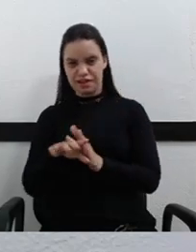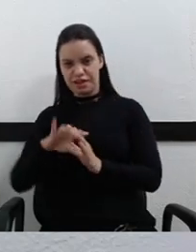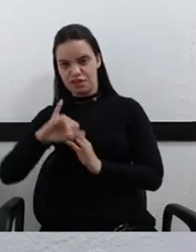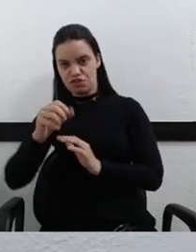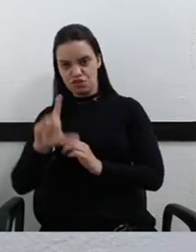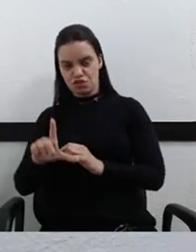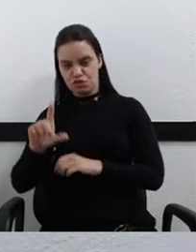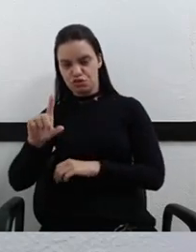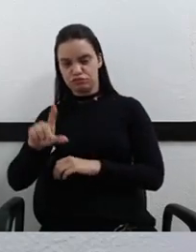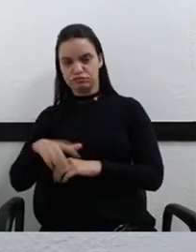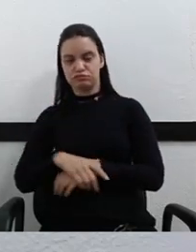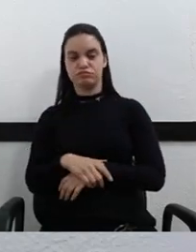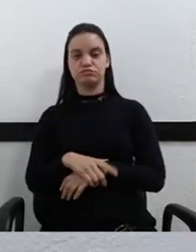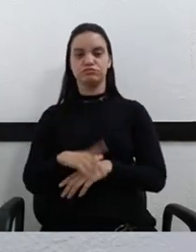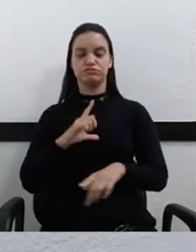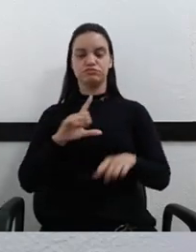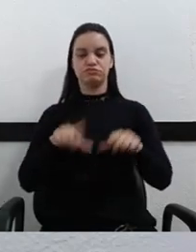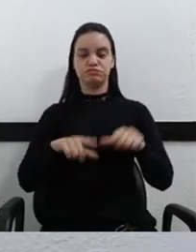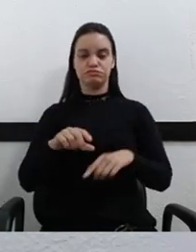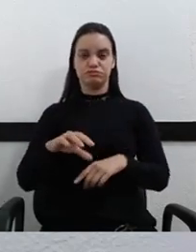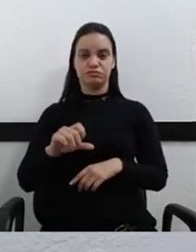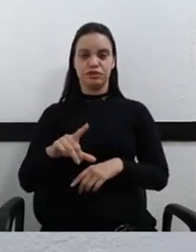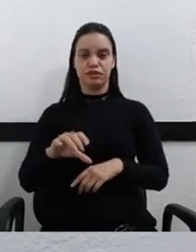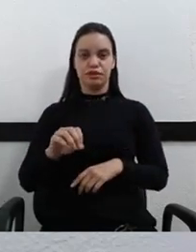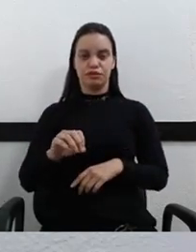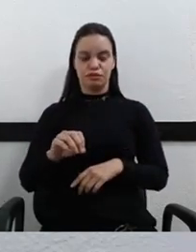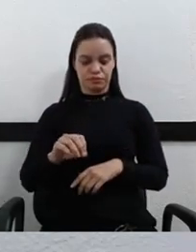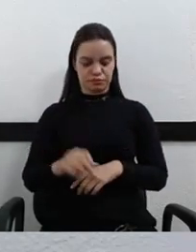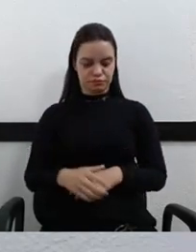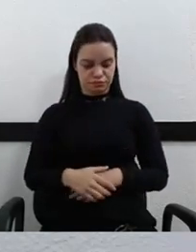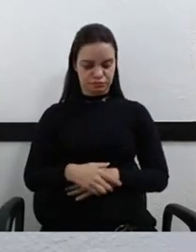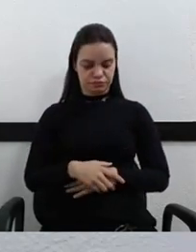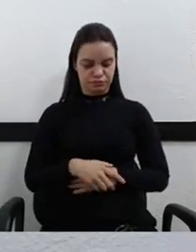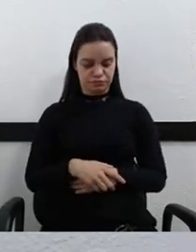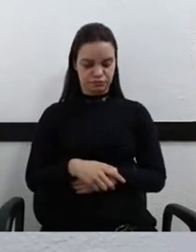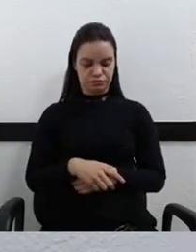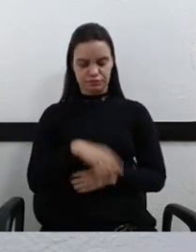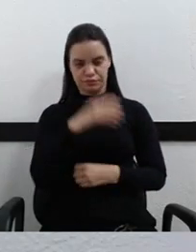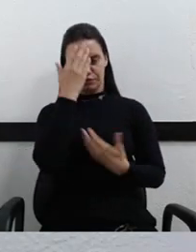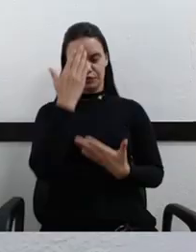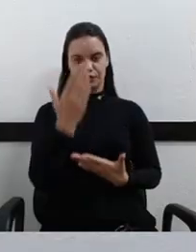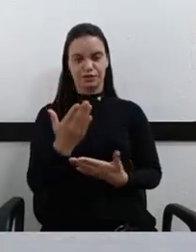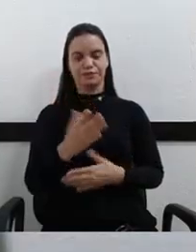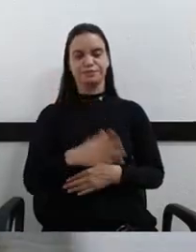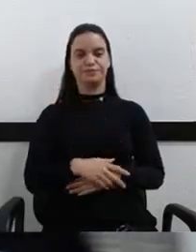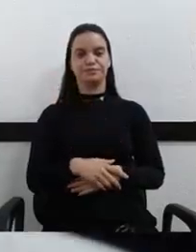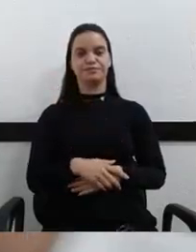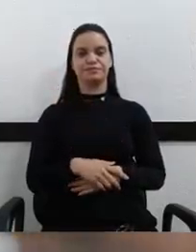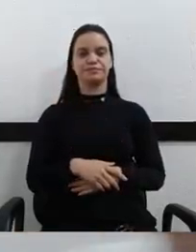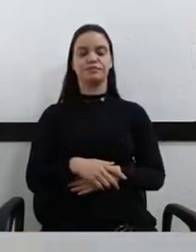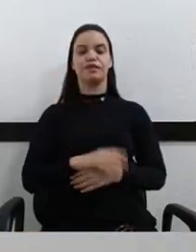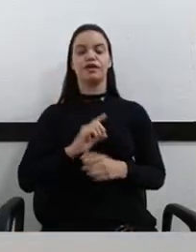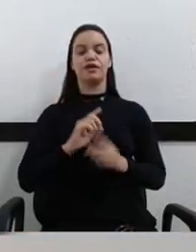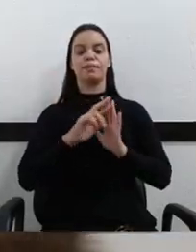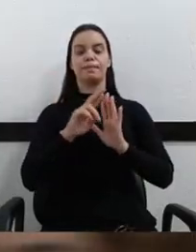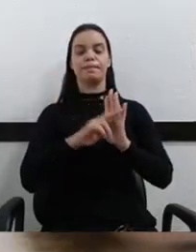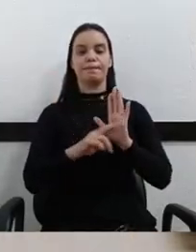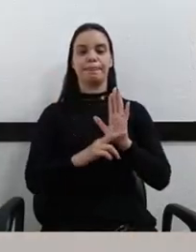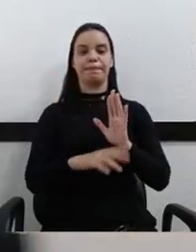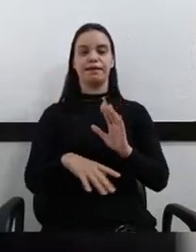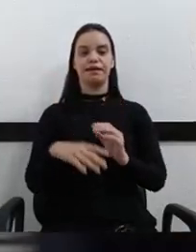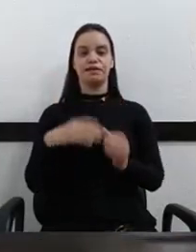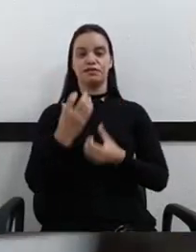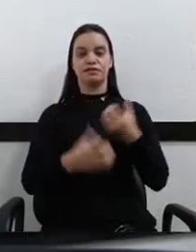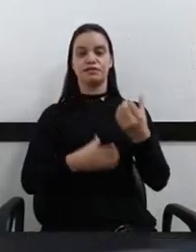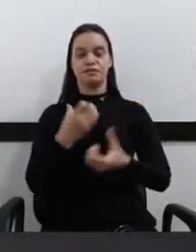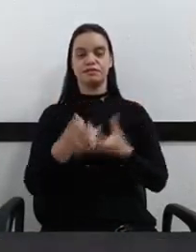22. O relator é o conselheiro Leonardo Nascimento de Paula, com a palavra. Obrigado, presidente. Trata-se de apresentação de relatório semestral de atividade do NESC,